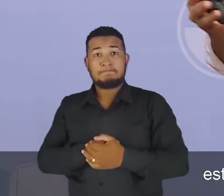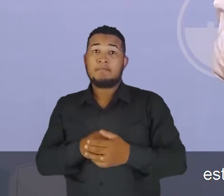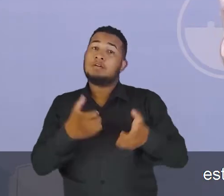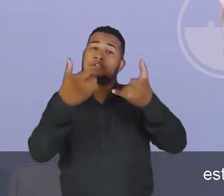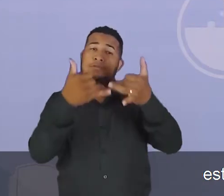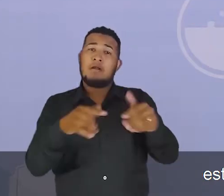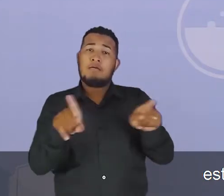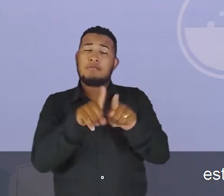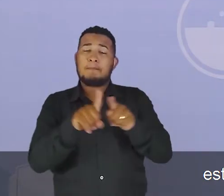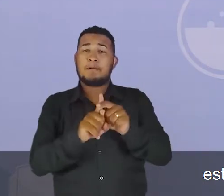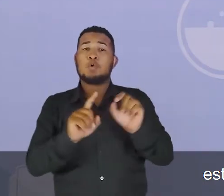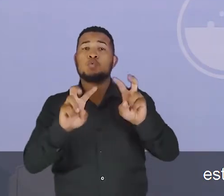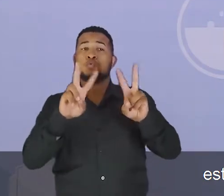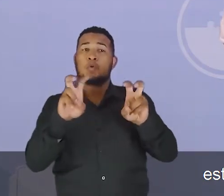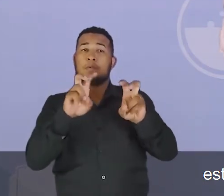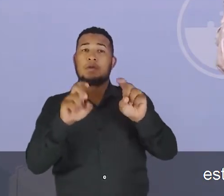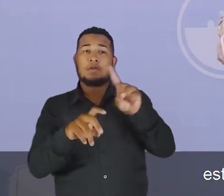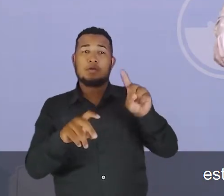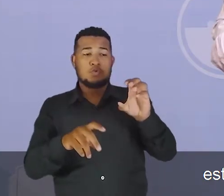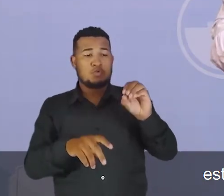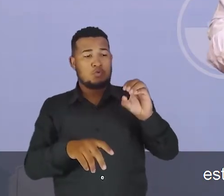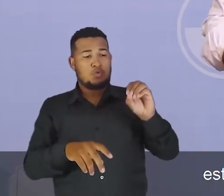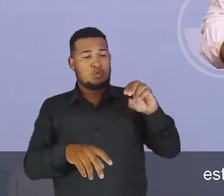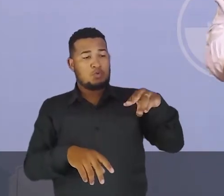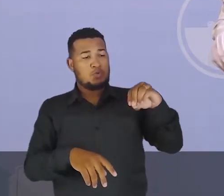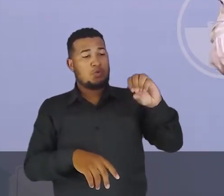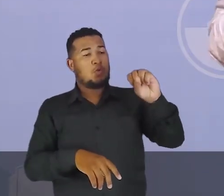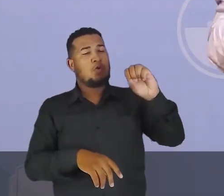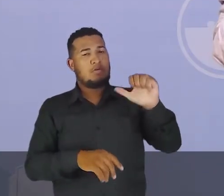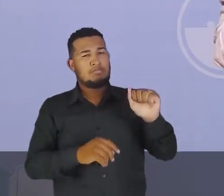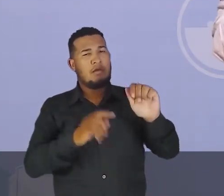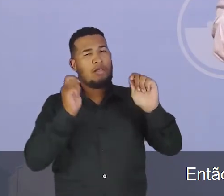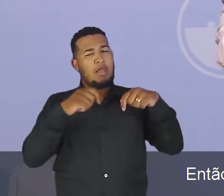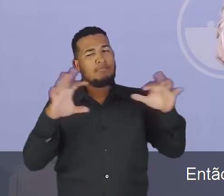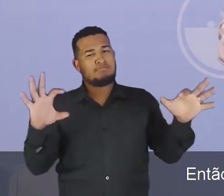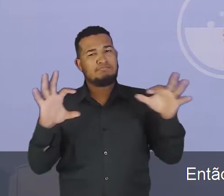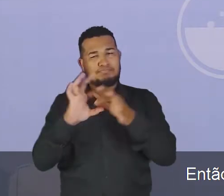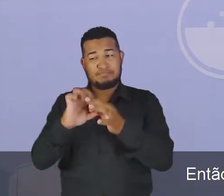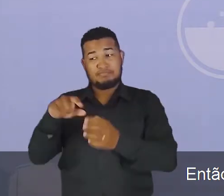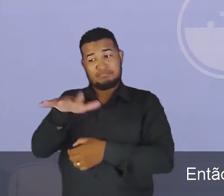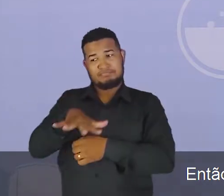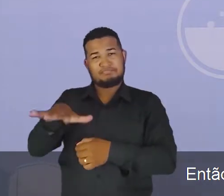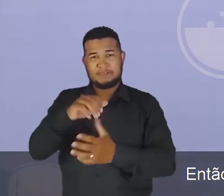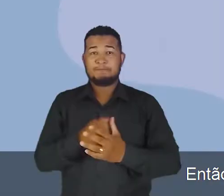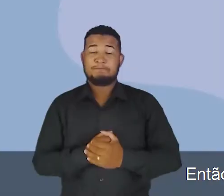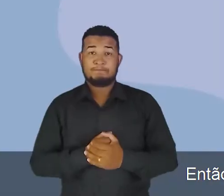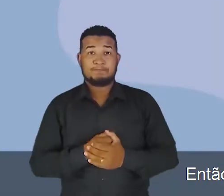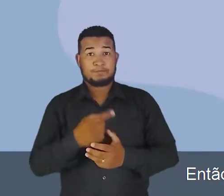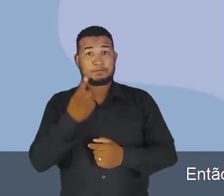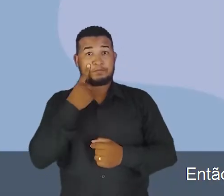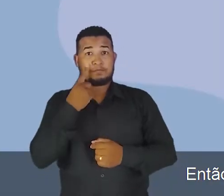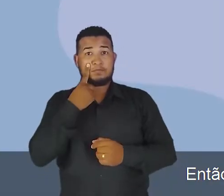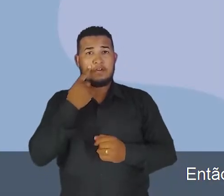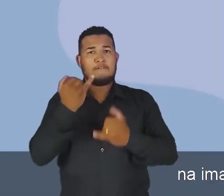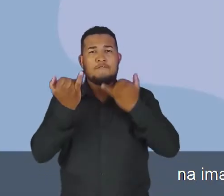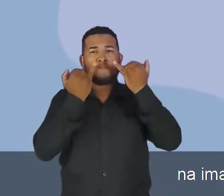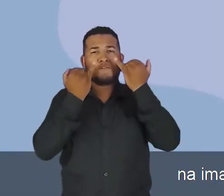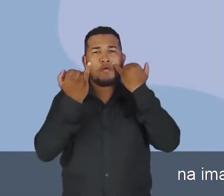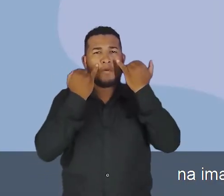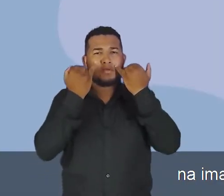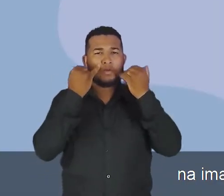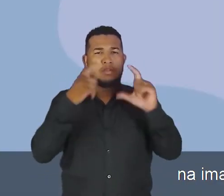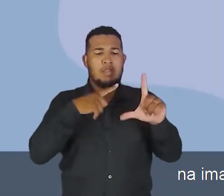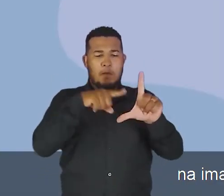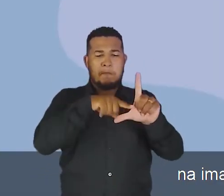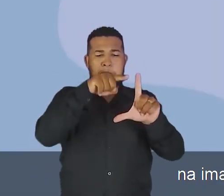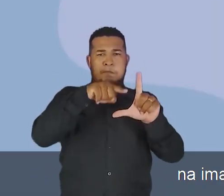que estão diretamente relacionadas ao saneamento básico. Tudo bem? Então perceba esses dados que são muito importantes aqui na imagem, que